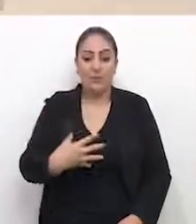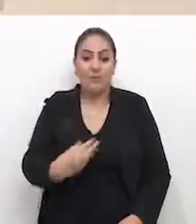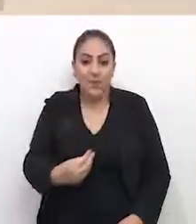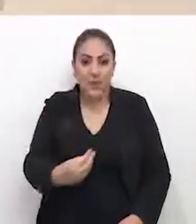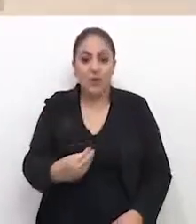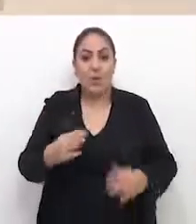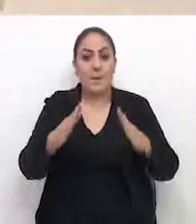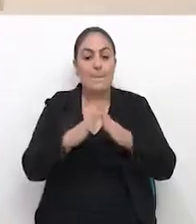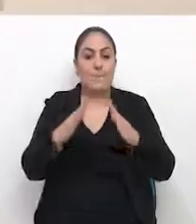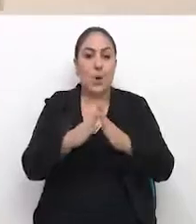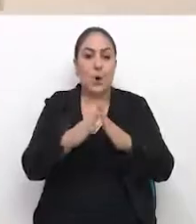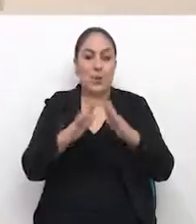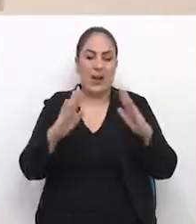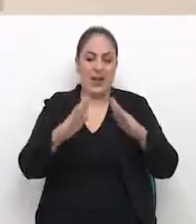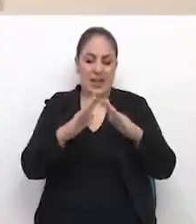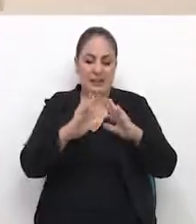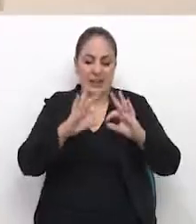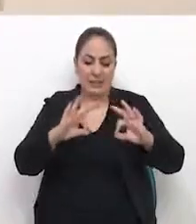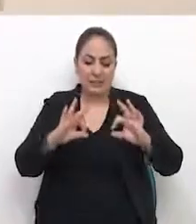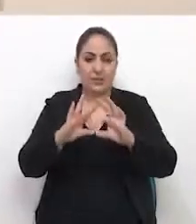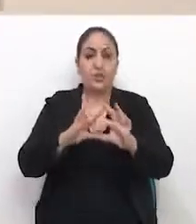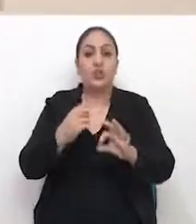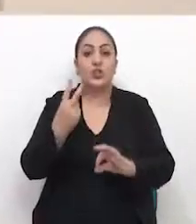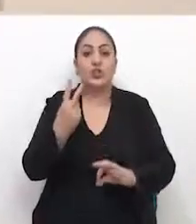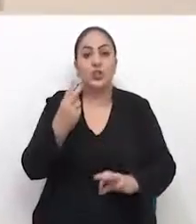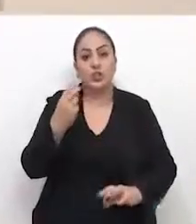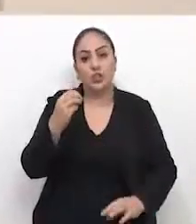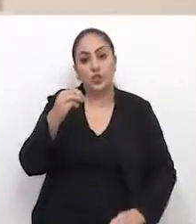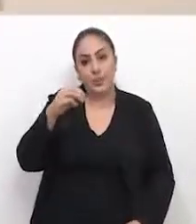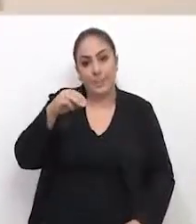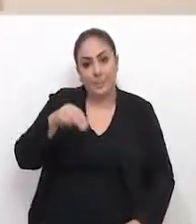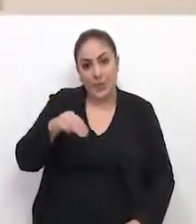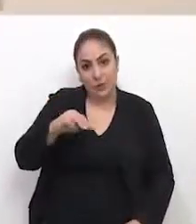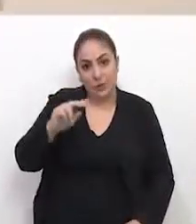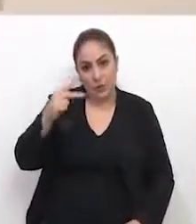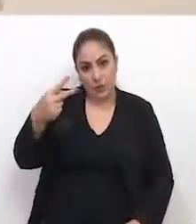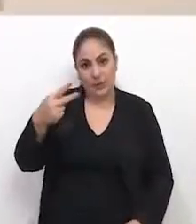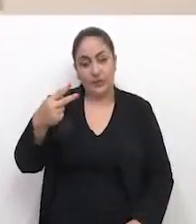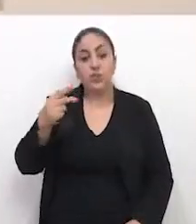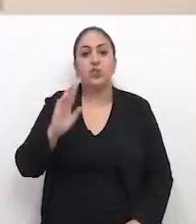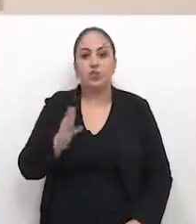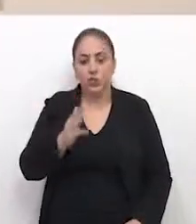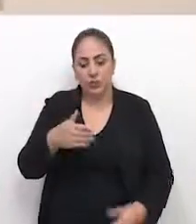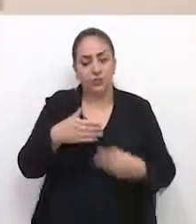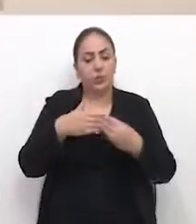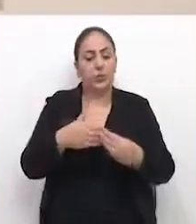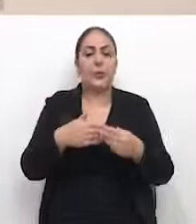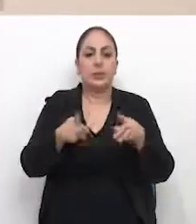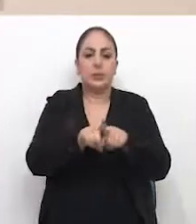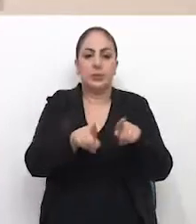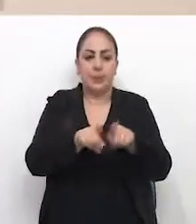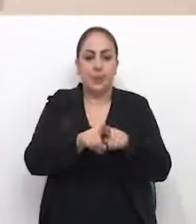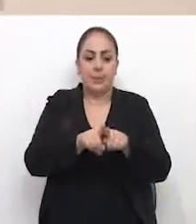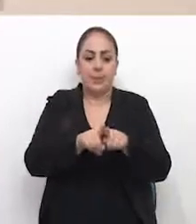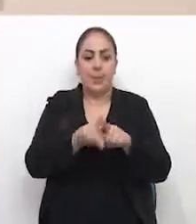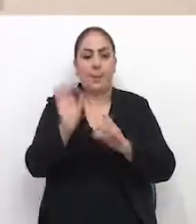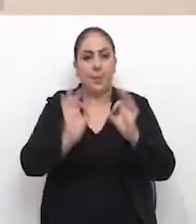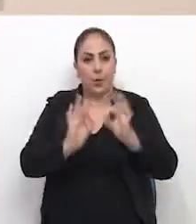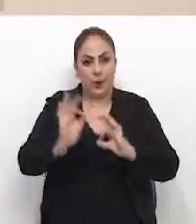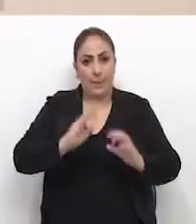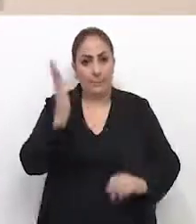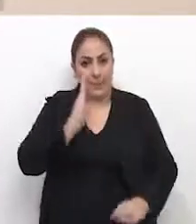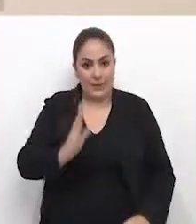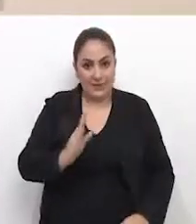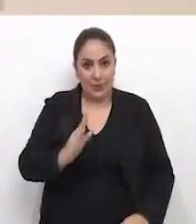4 crianças e moram em uma casa de 20 metros quadrados. Ela já foi assistida também